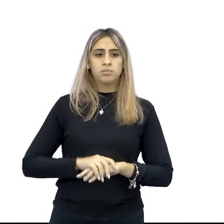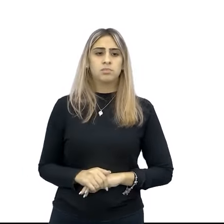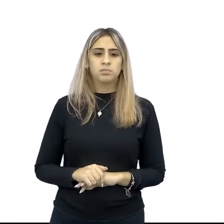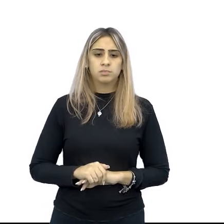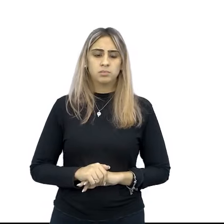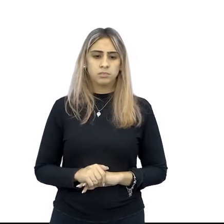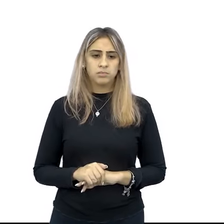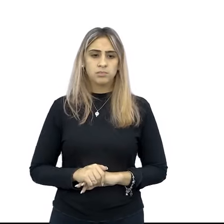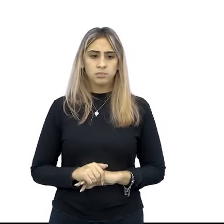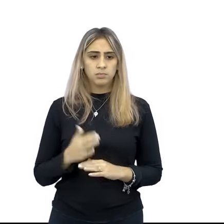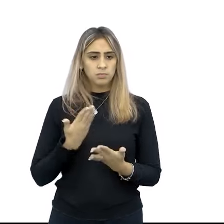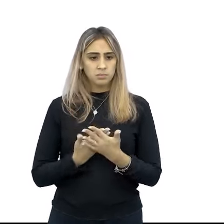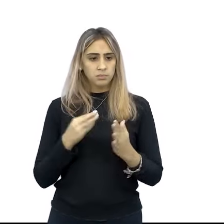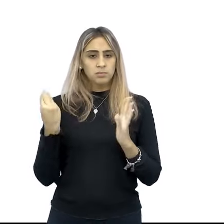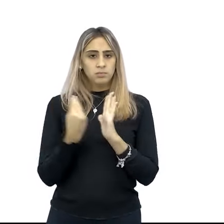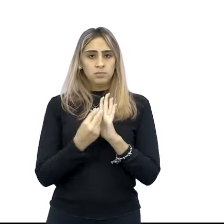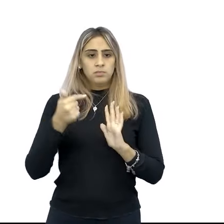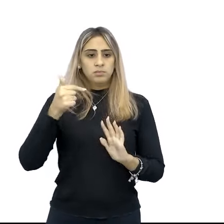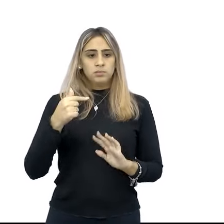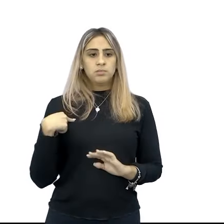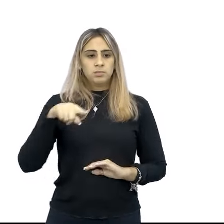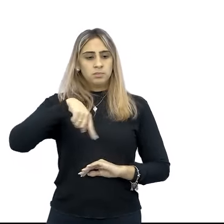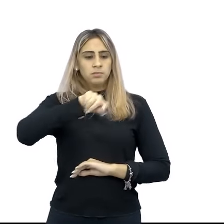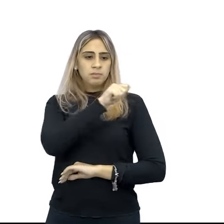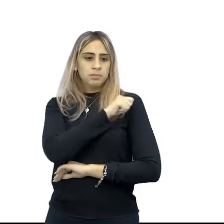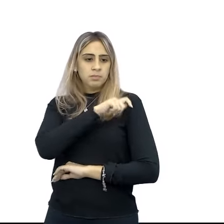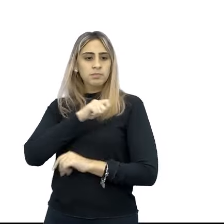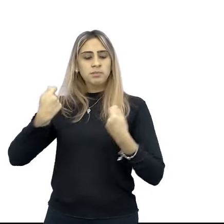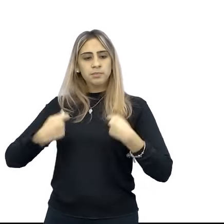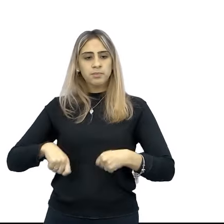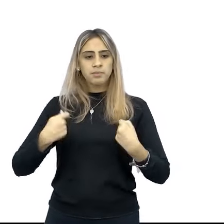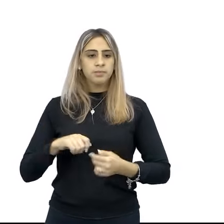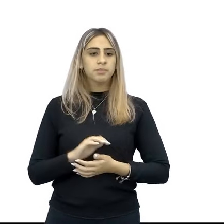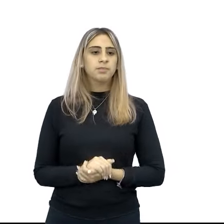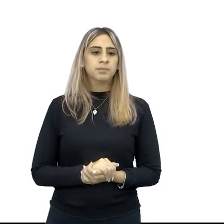lá na aula 7, em que os estudantes precisam